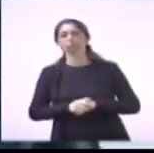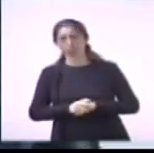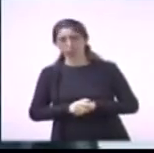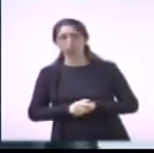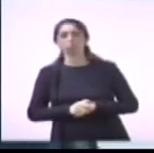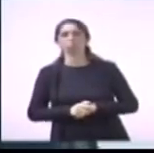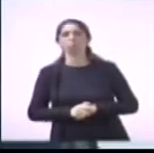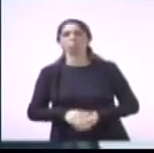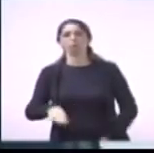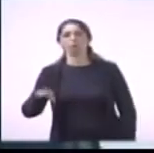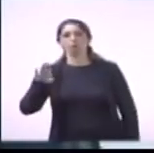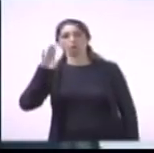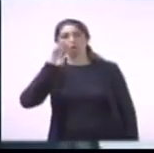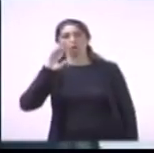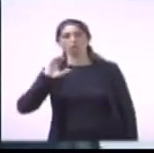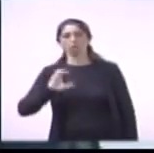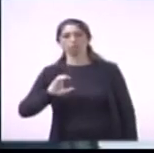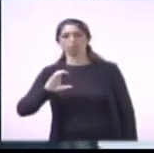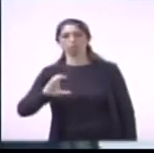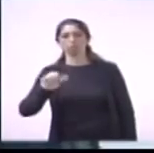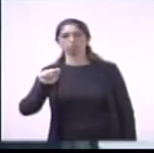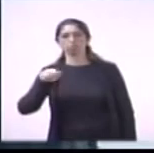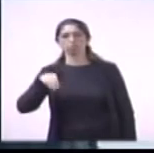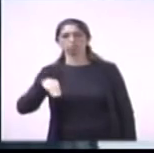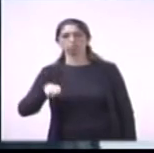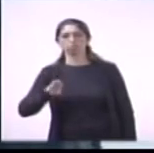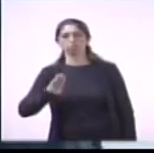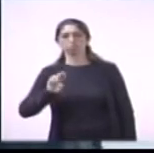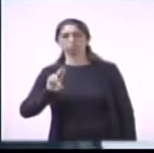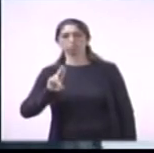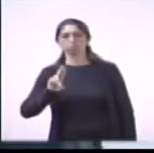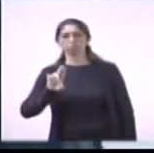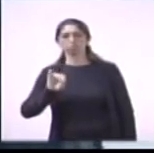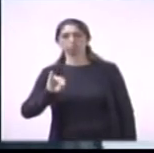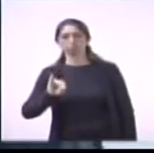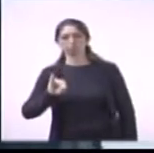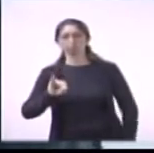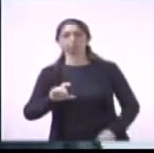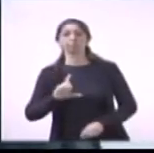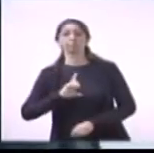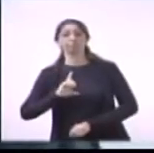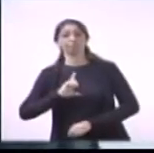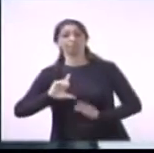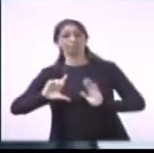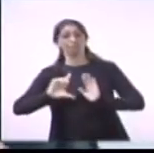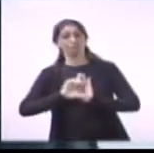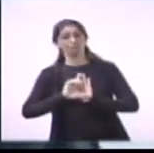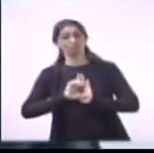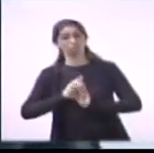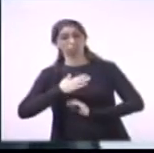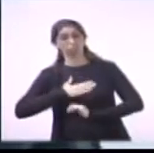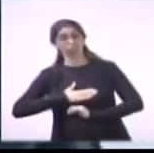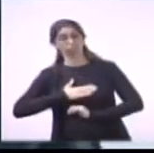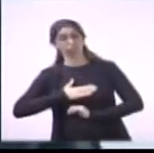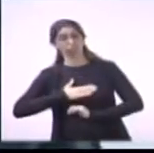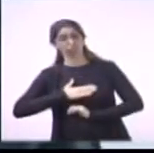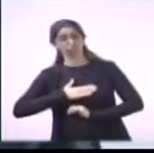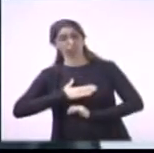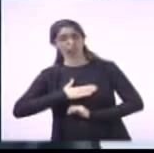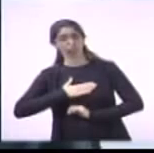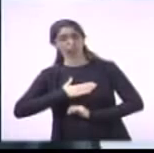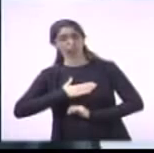a importância desse projeto, da Lei do Sossego. Claro que preparem aí os colegas vereadores,